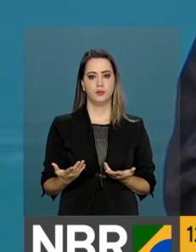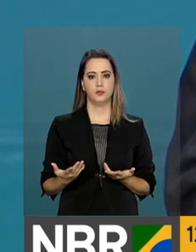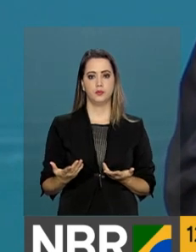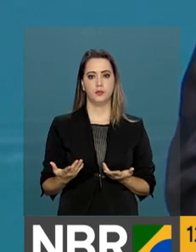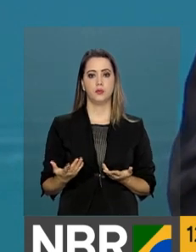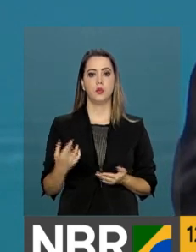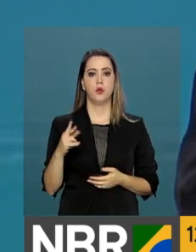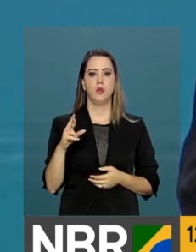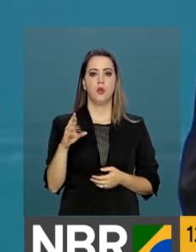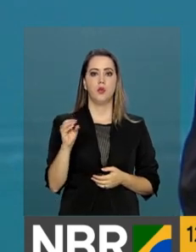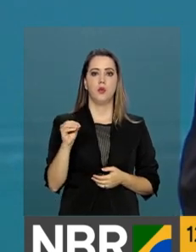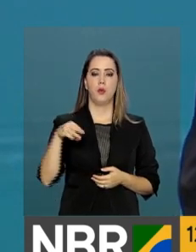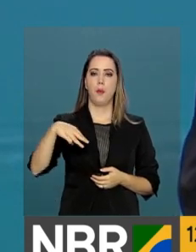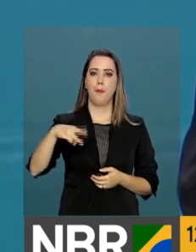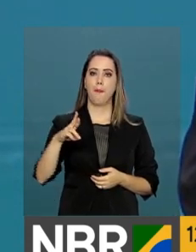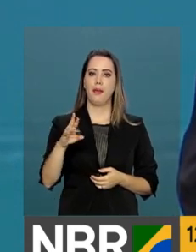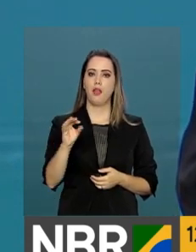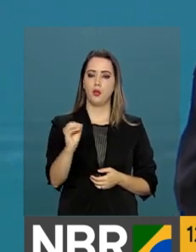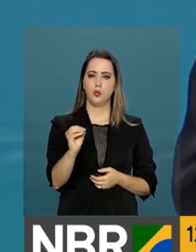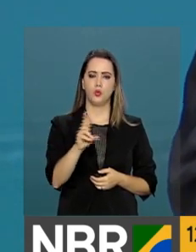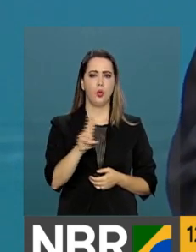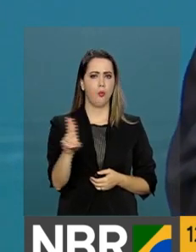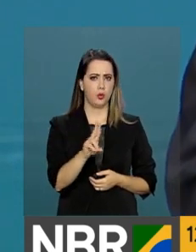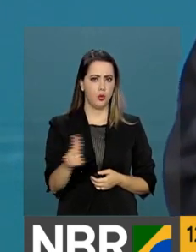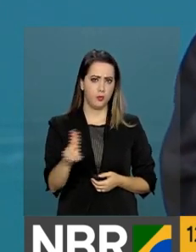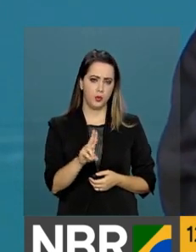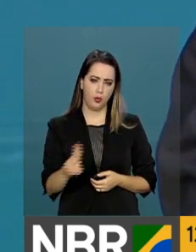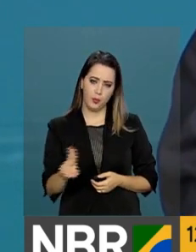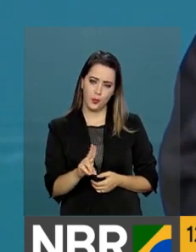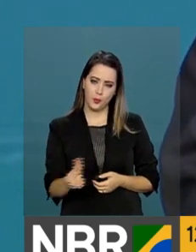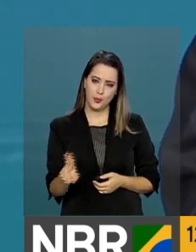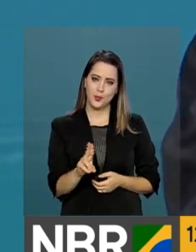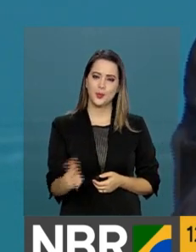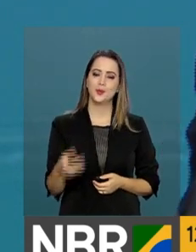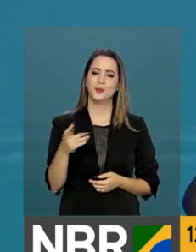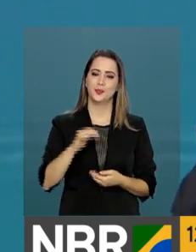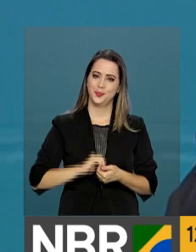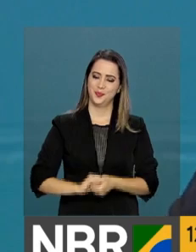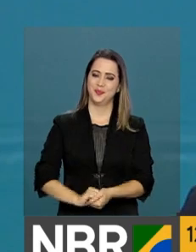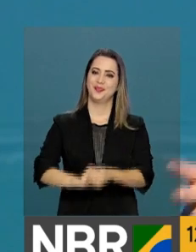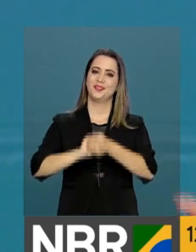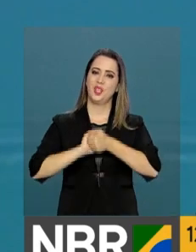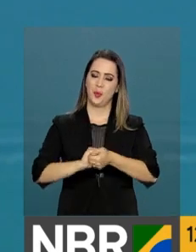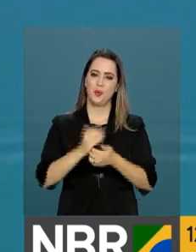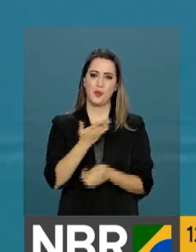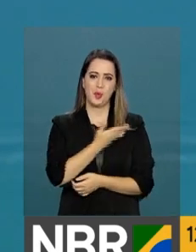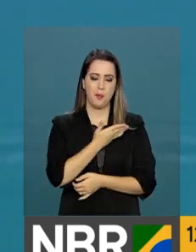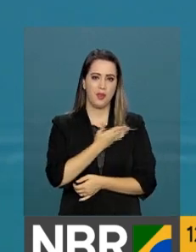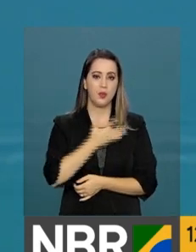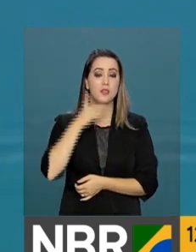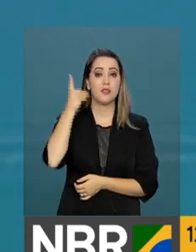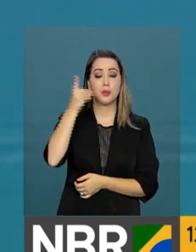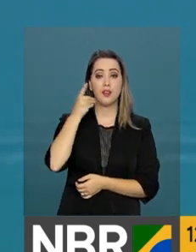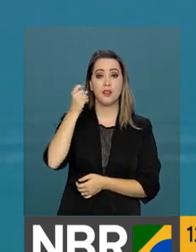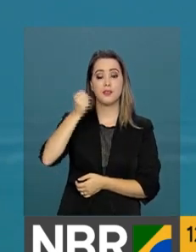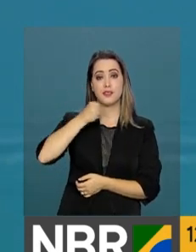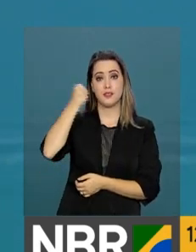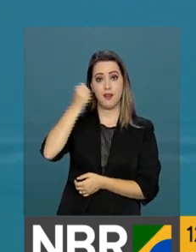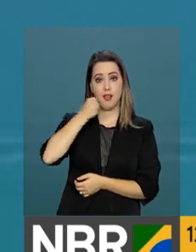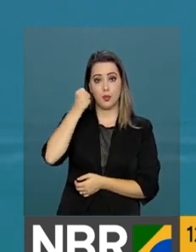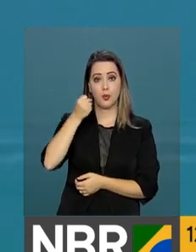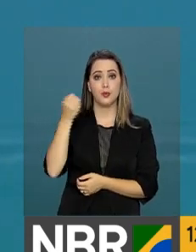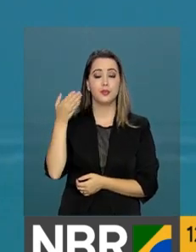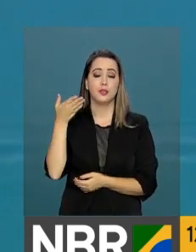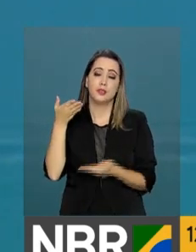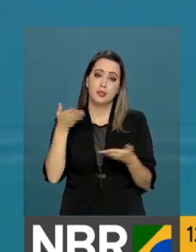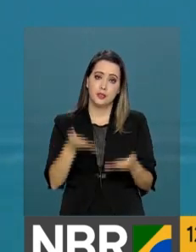Romero Jucá, Aguinaldo, e em vosso nome cumprimentar os colegas deputados e senadores que também